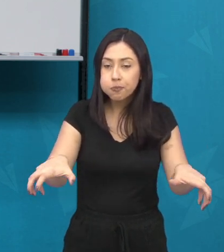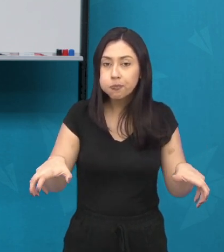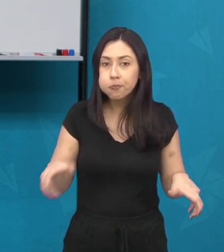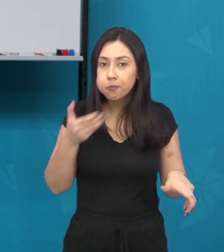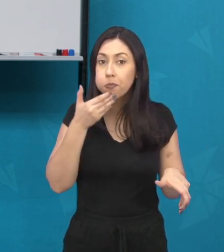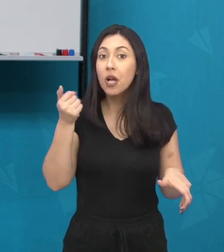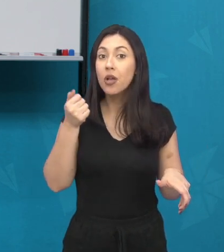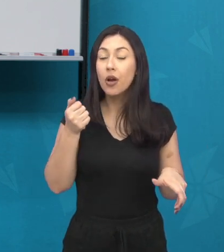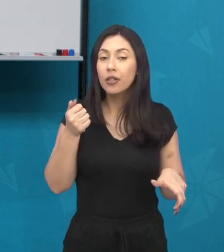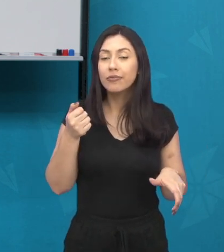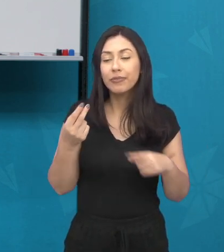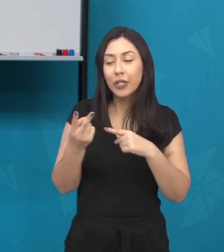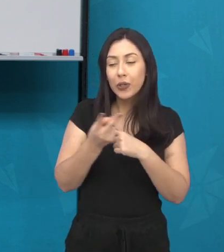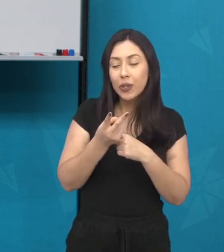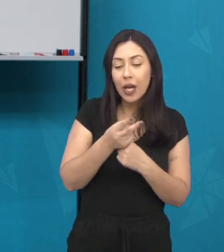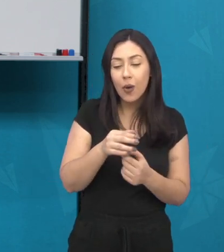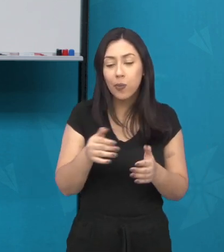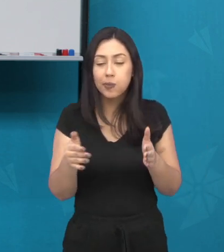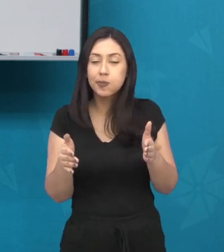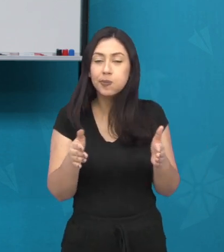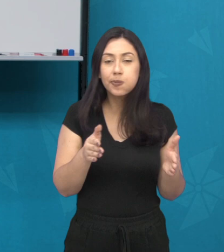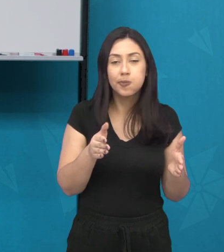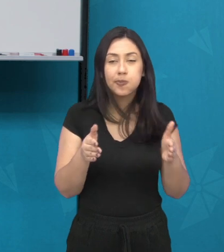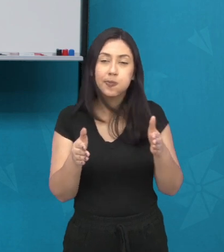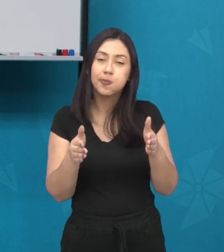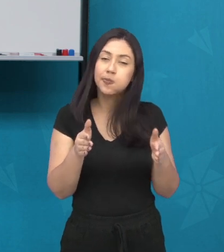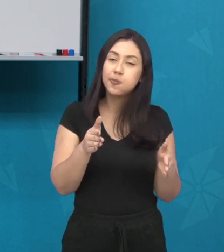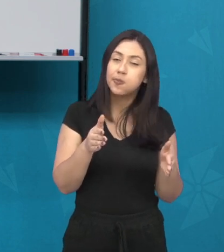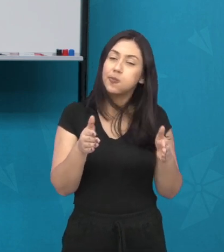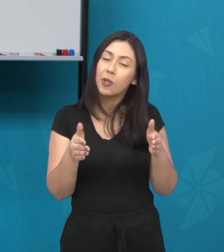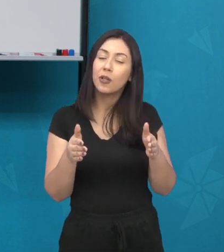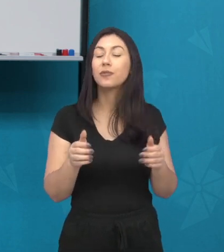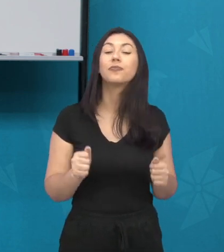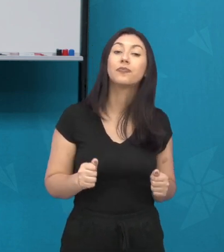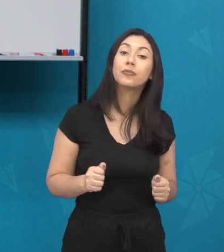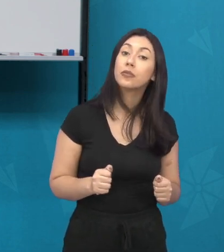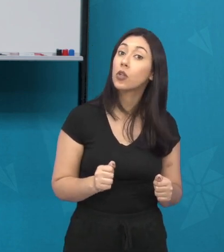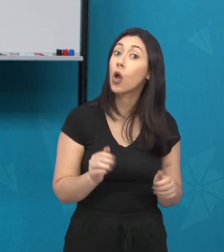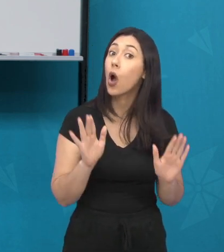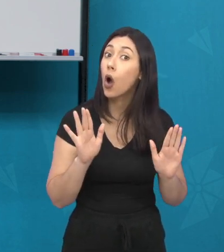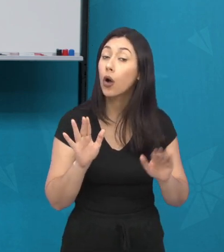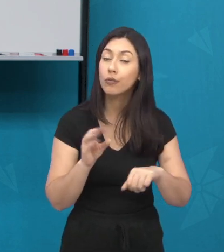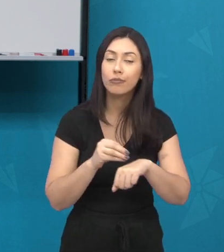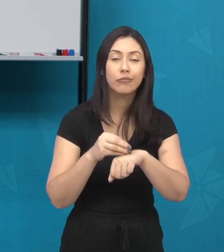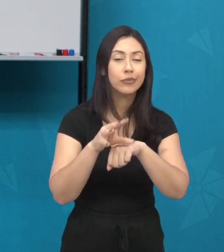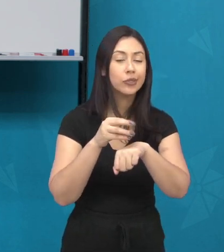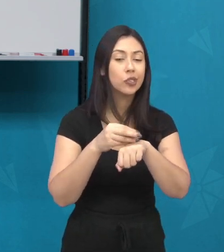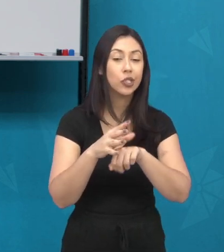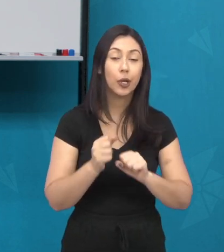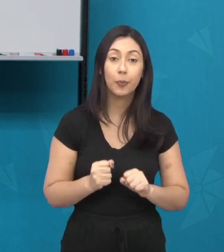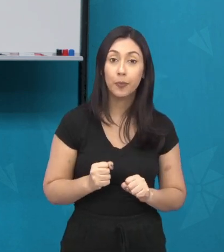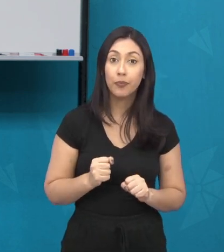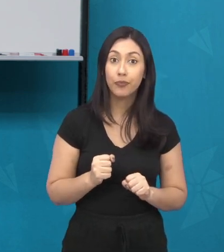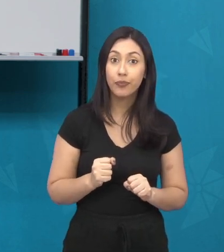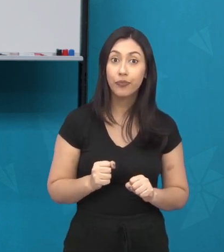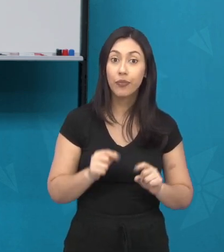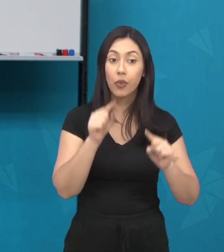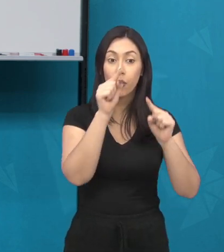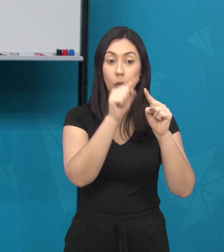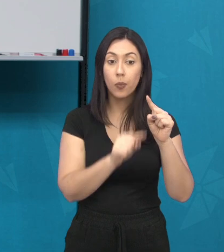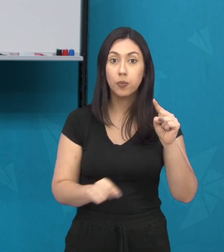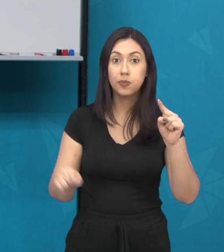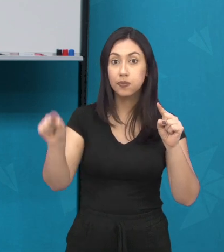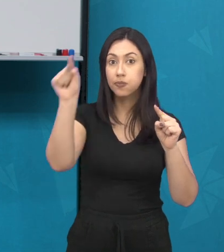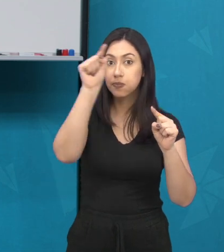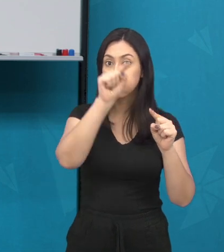você das curvas que eu falei certo outro bizu de prova outra dica o movimento circular uniforme o